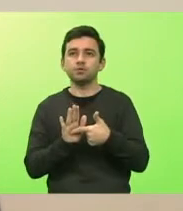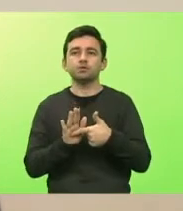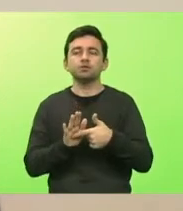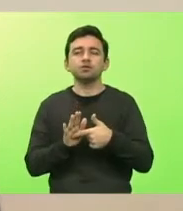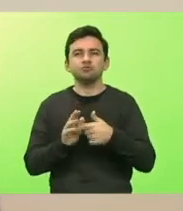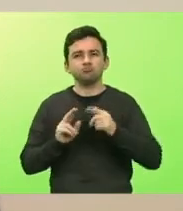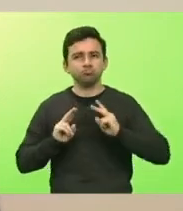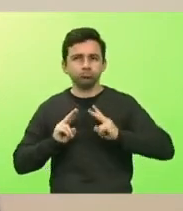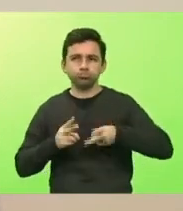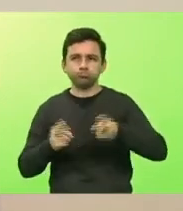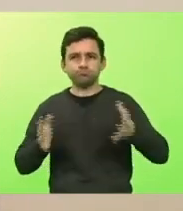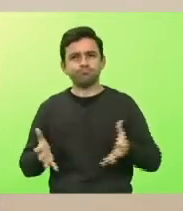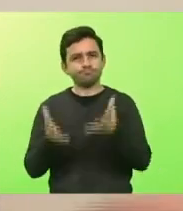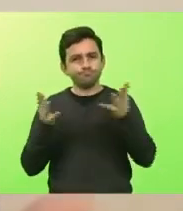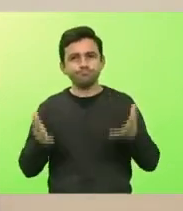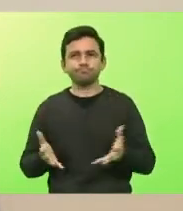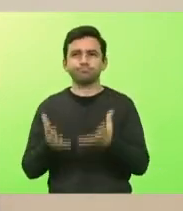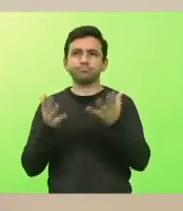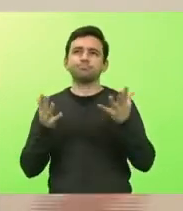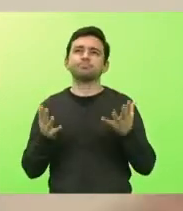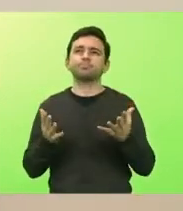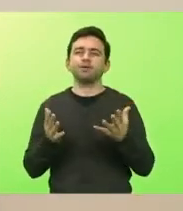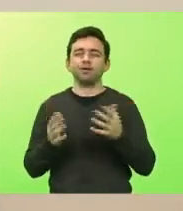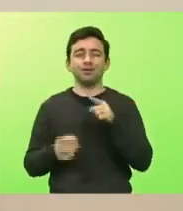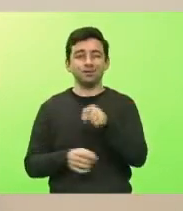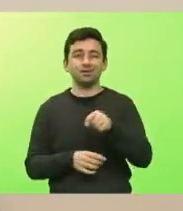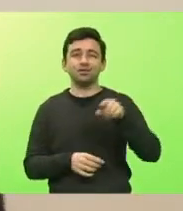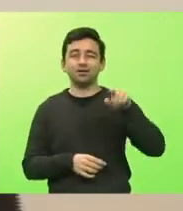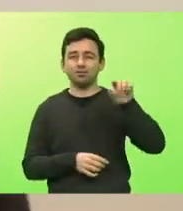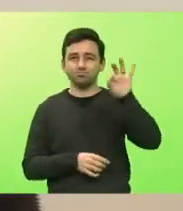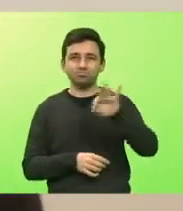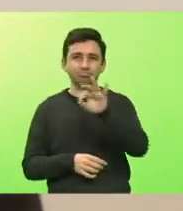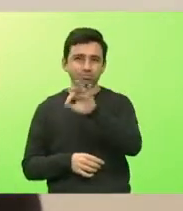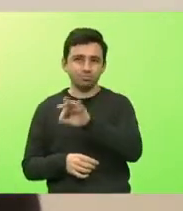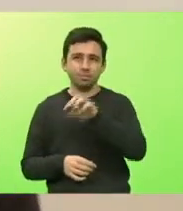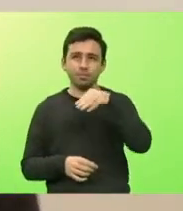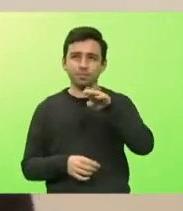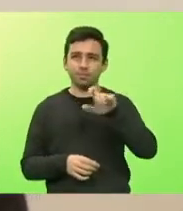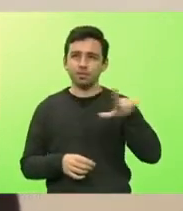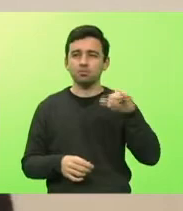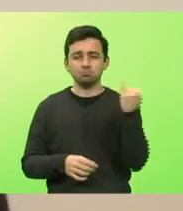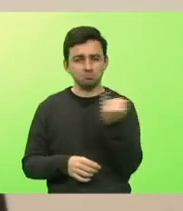forte, a apicultura que tem sido um instrumento muito importante, por isso apresentamos